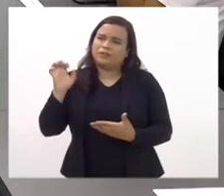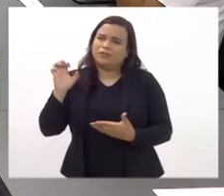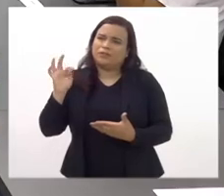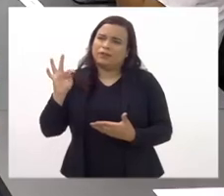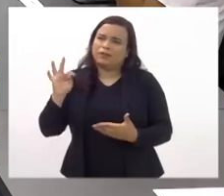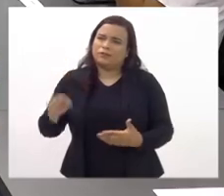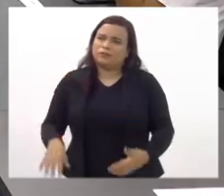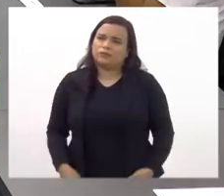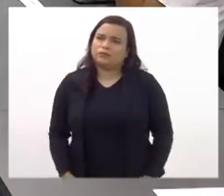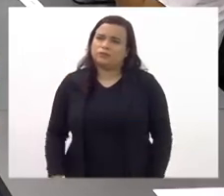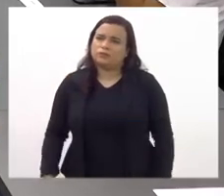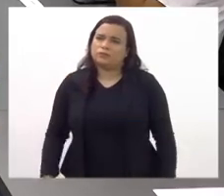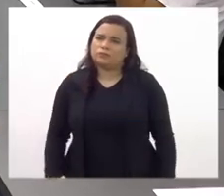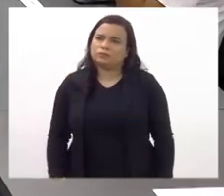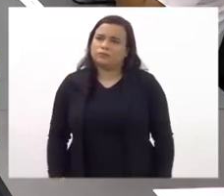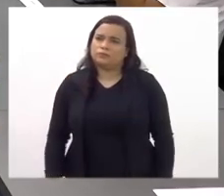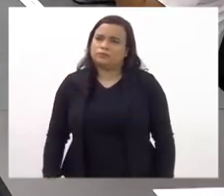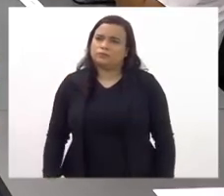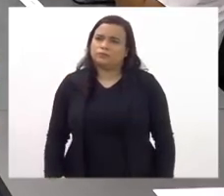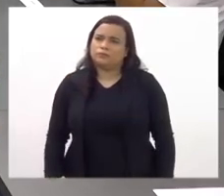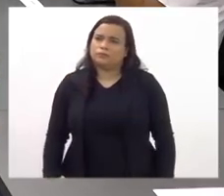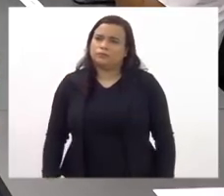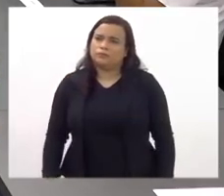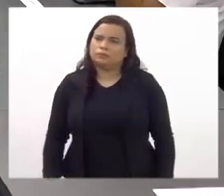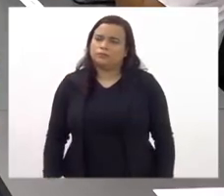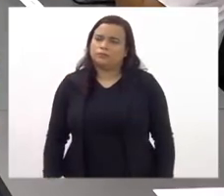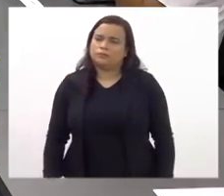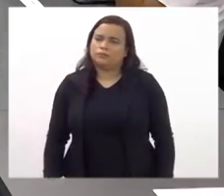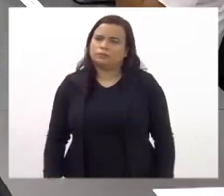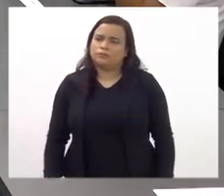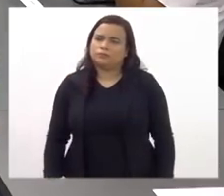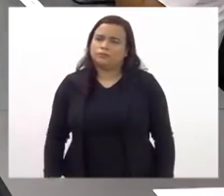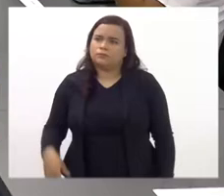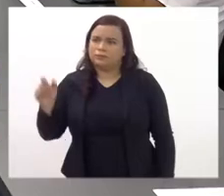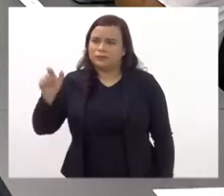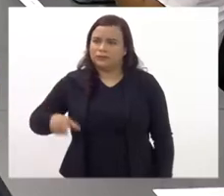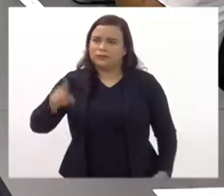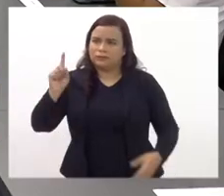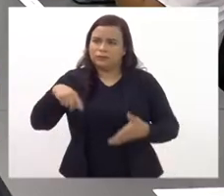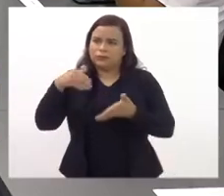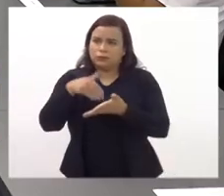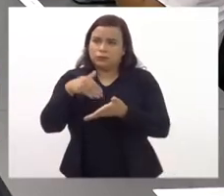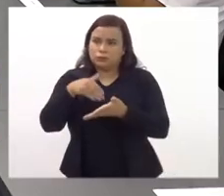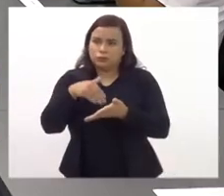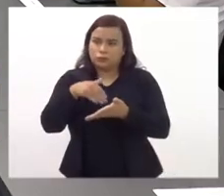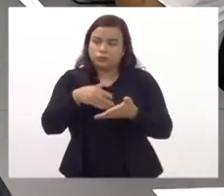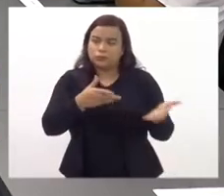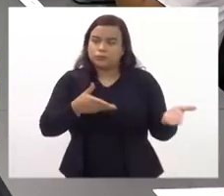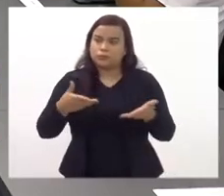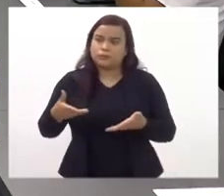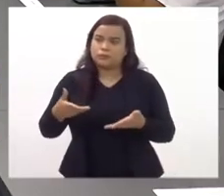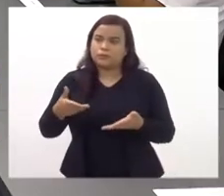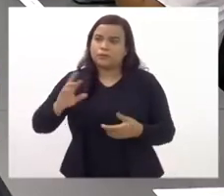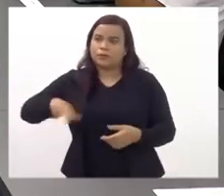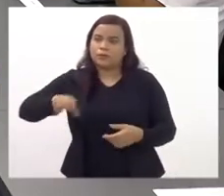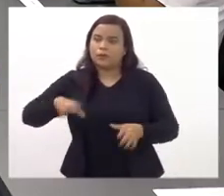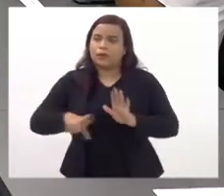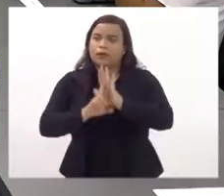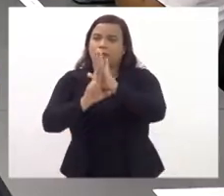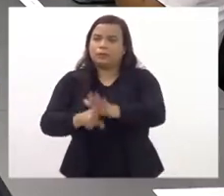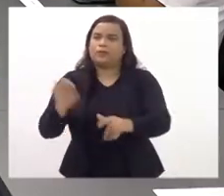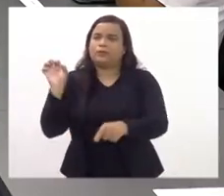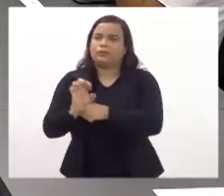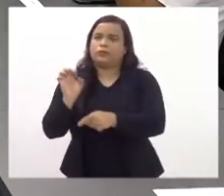que alcança ele ali. Ele é o último inscrito entre os convidados que a gente tem, não representantes do Estado. Se tiver